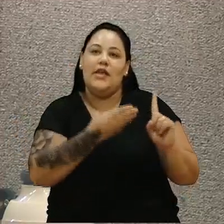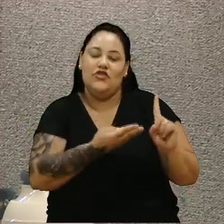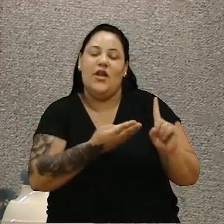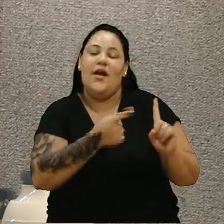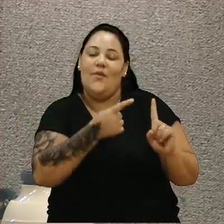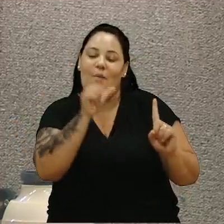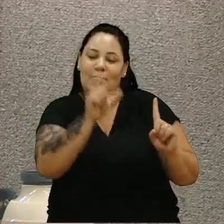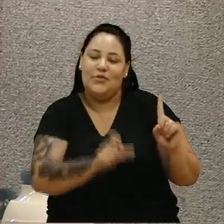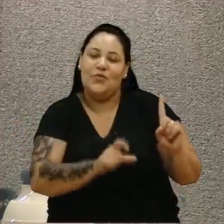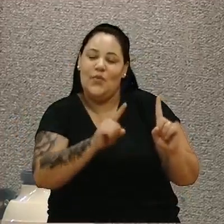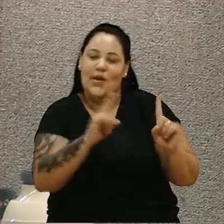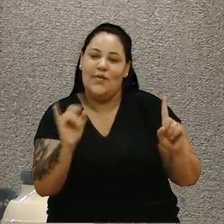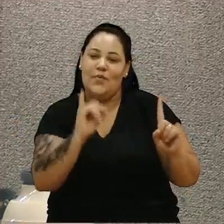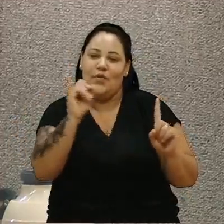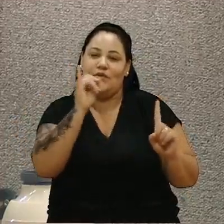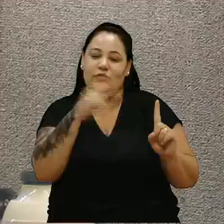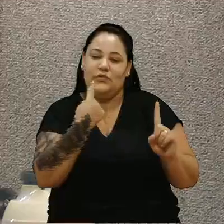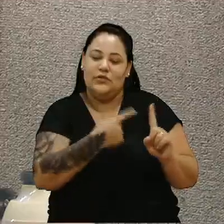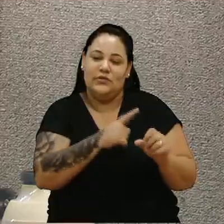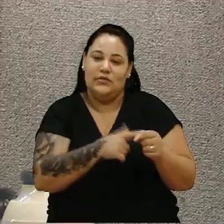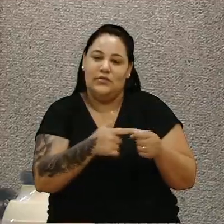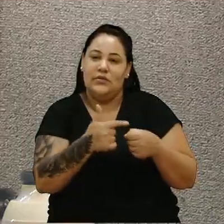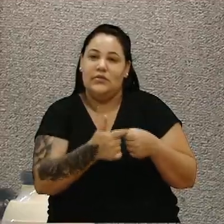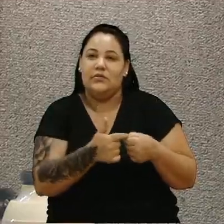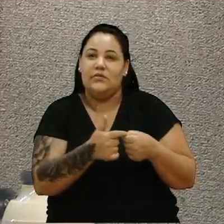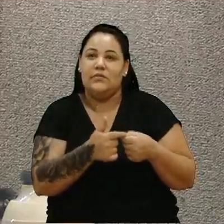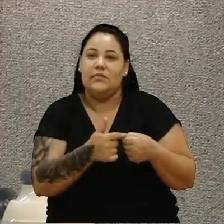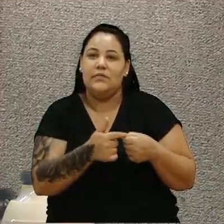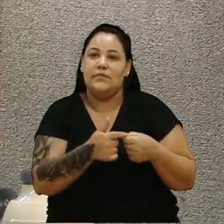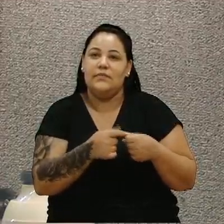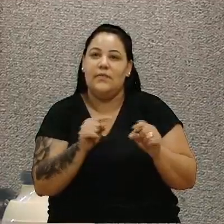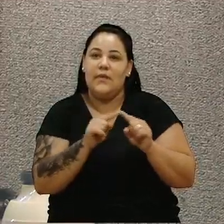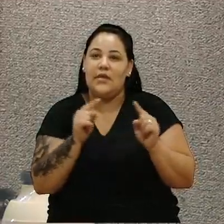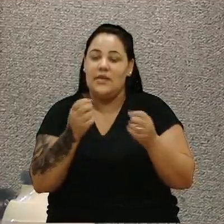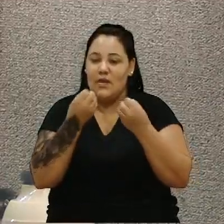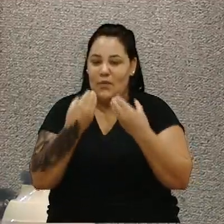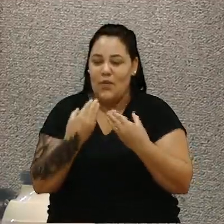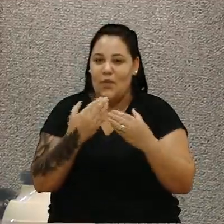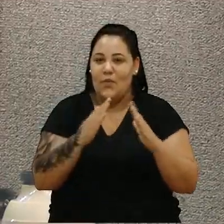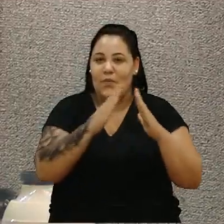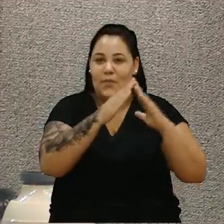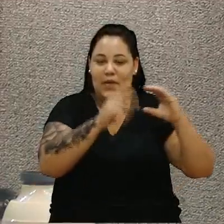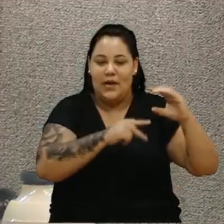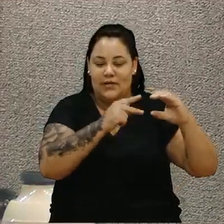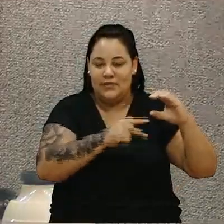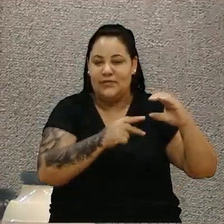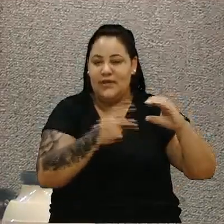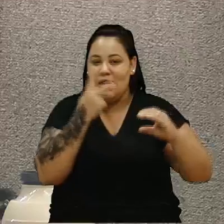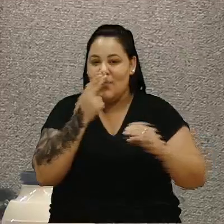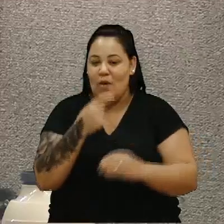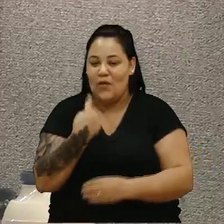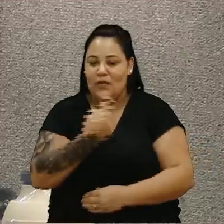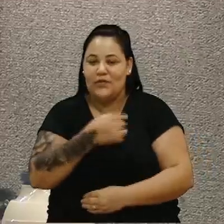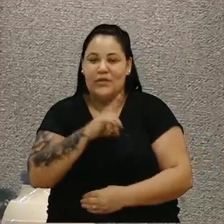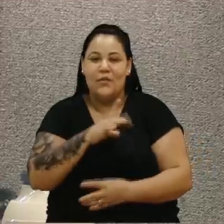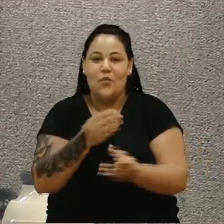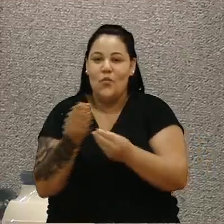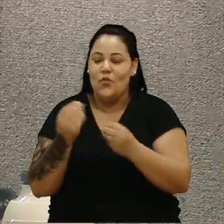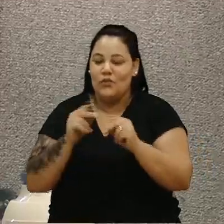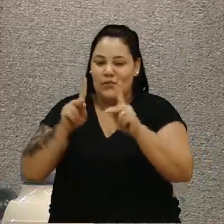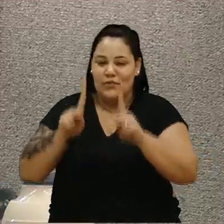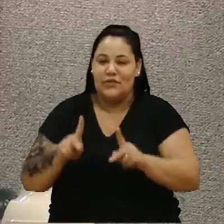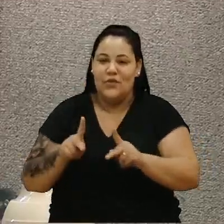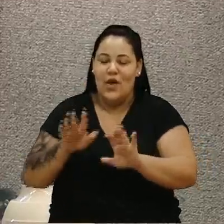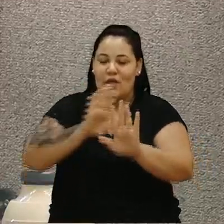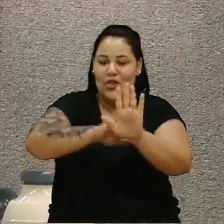nossa cidade, então quero fazer referência. Mas mais do que isso, que bom, né, numa casa como a nossa, que tem tantas pessoas de tantas ideologias diferentes,